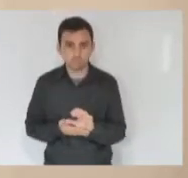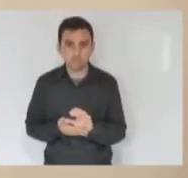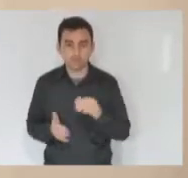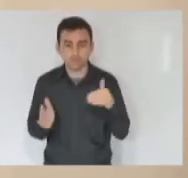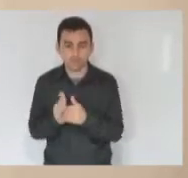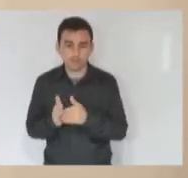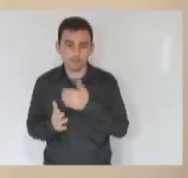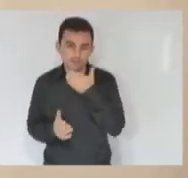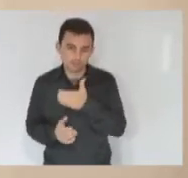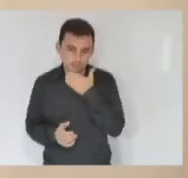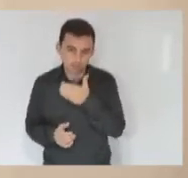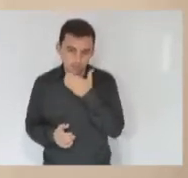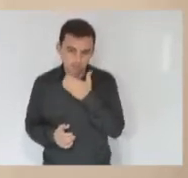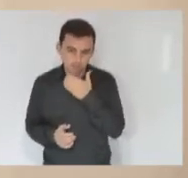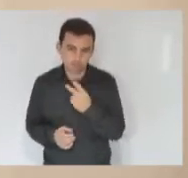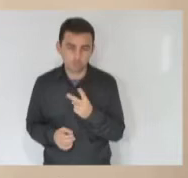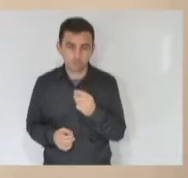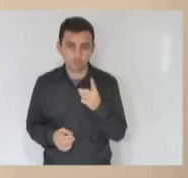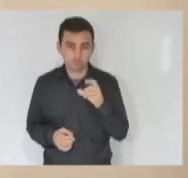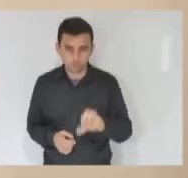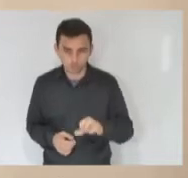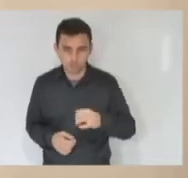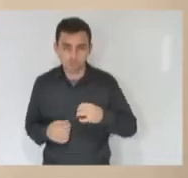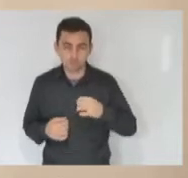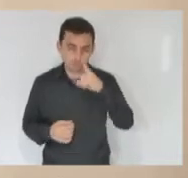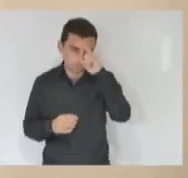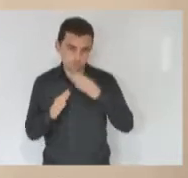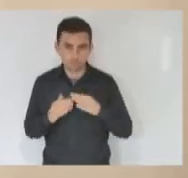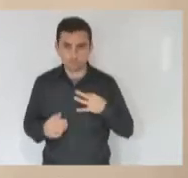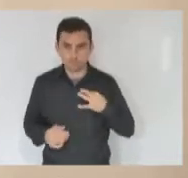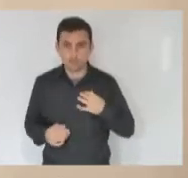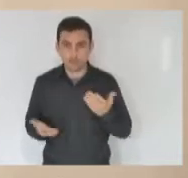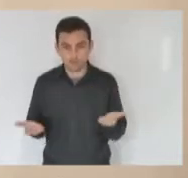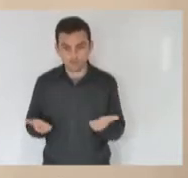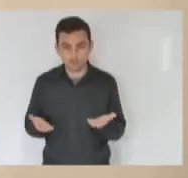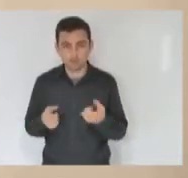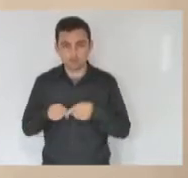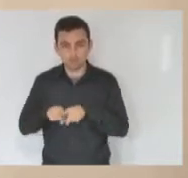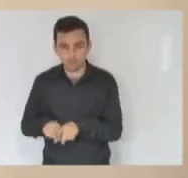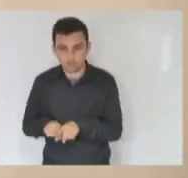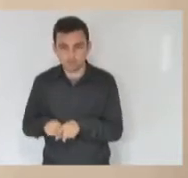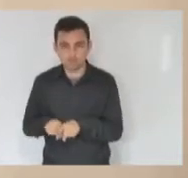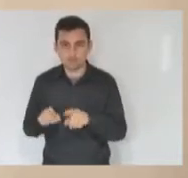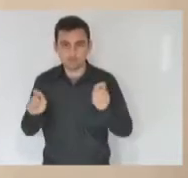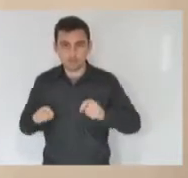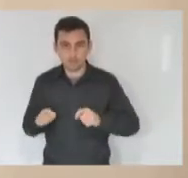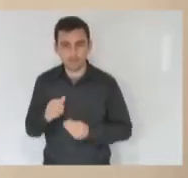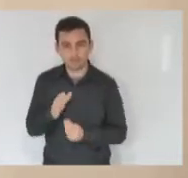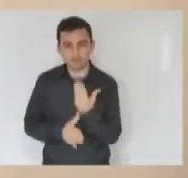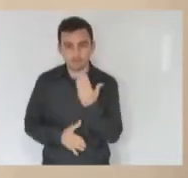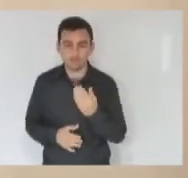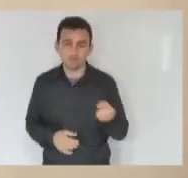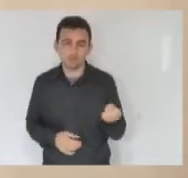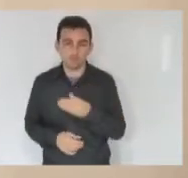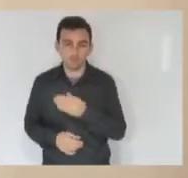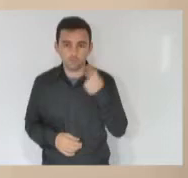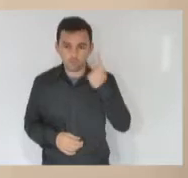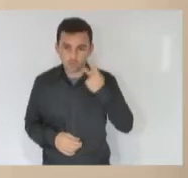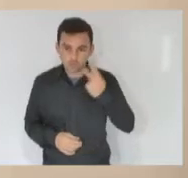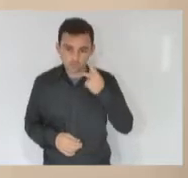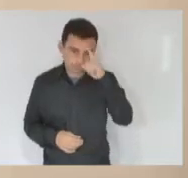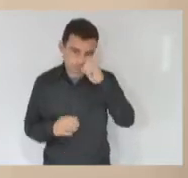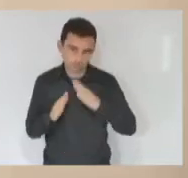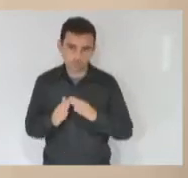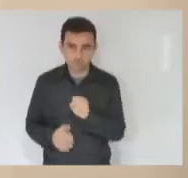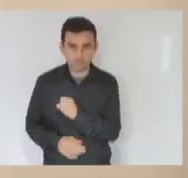2019, ressaltando que esta parceria foi o primeiro passo na criação de uma nova política hospitalar catarinense, que ainda